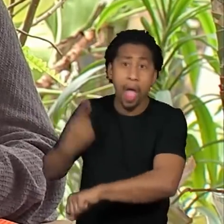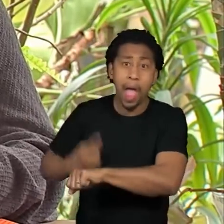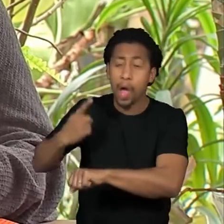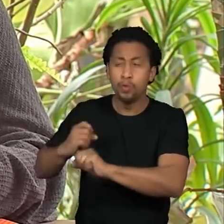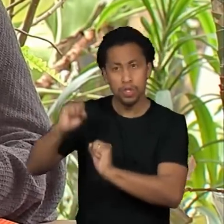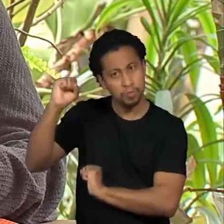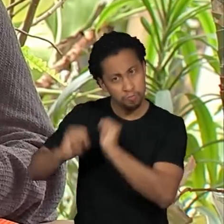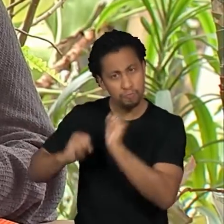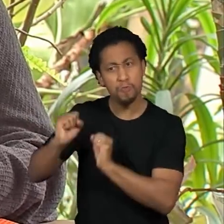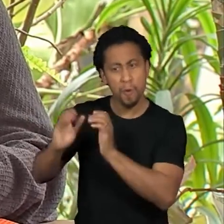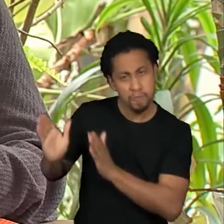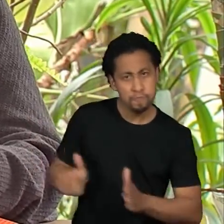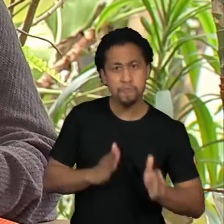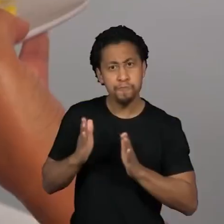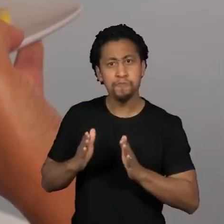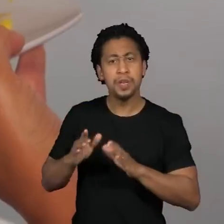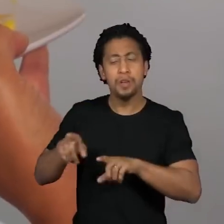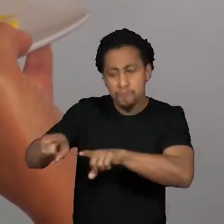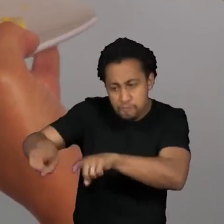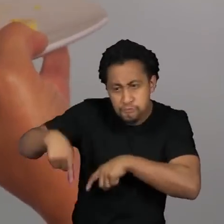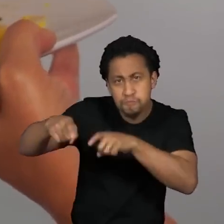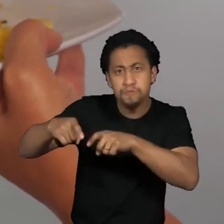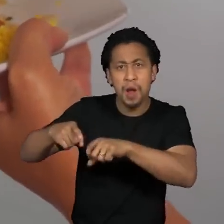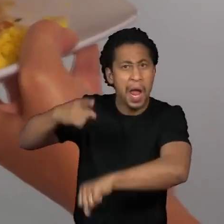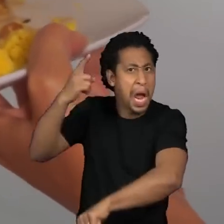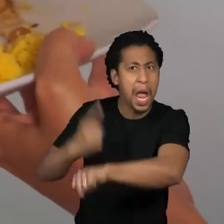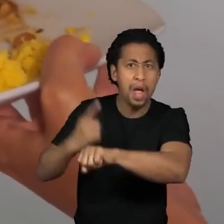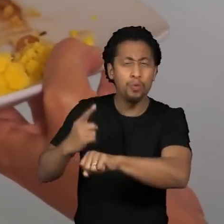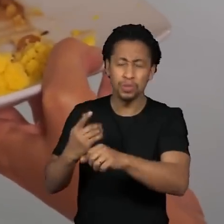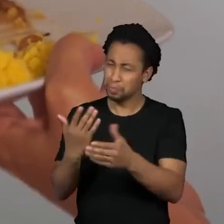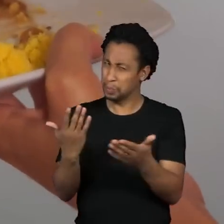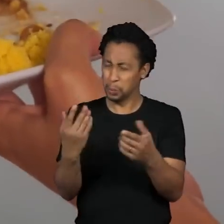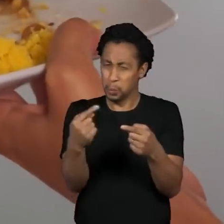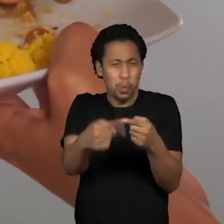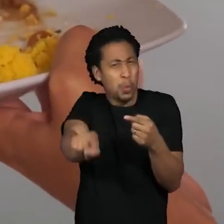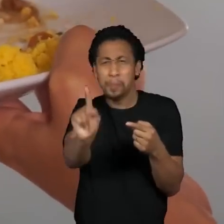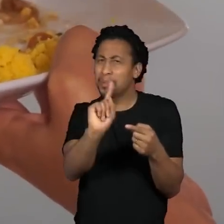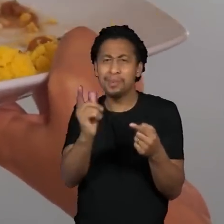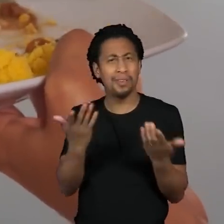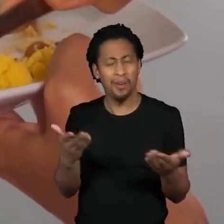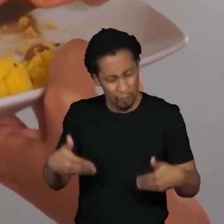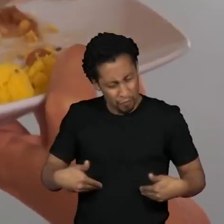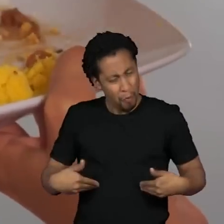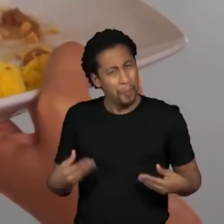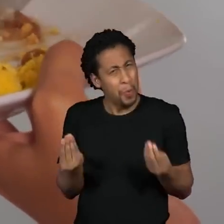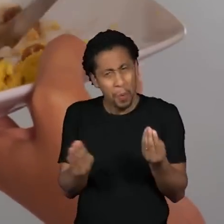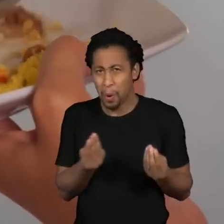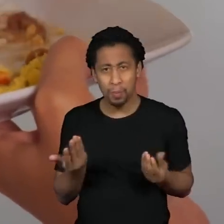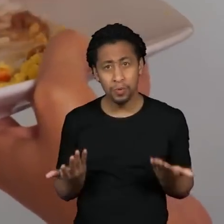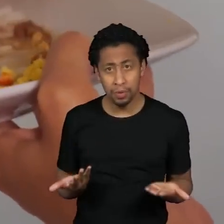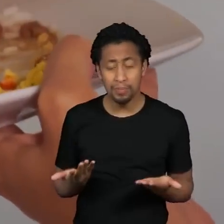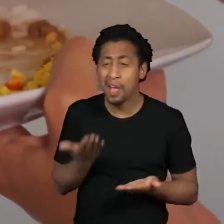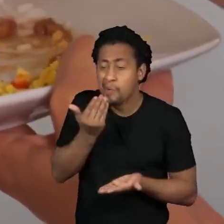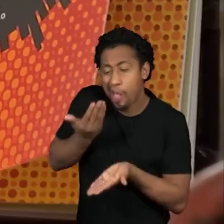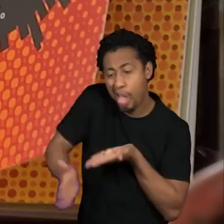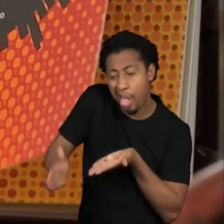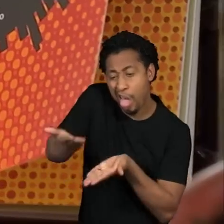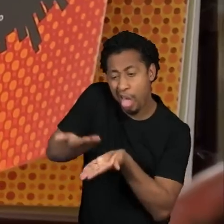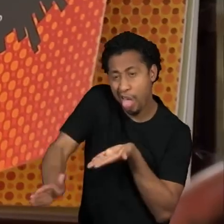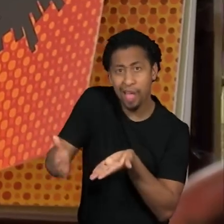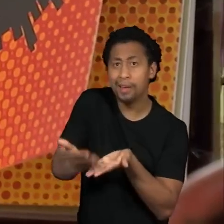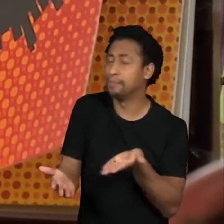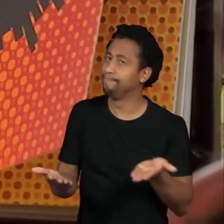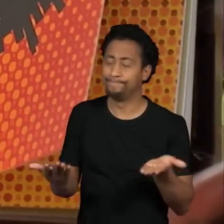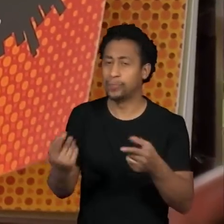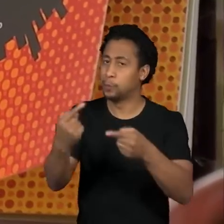produção agrícola, né? É um contrassenso. É a pior dos desperdícios, é o desperdício de alimentos, sem dúvida.